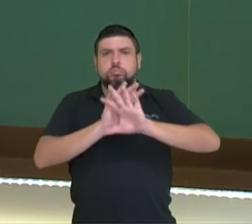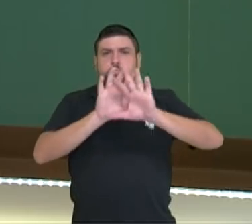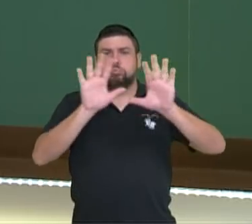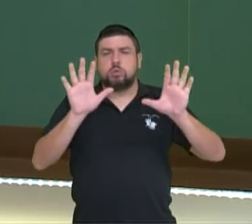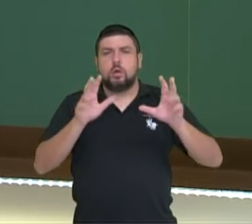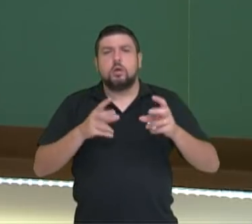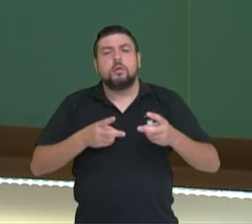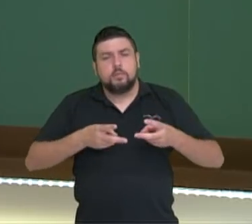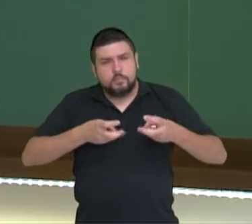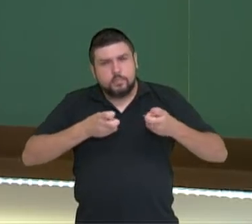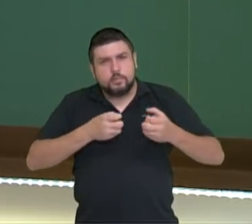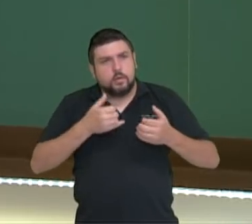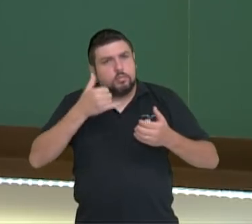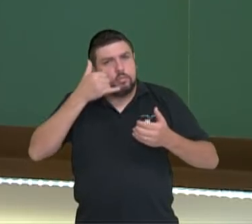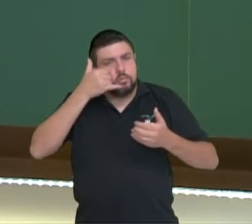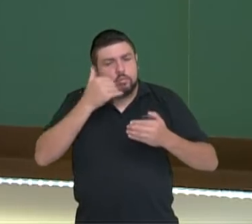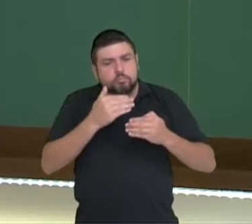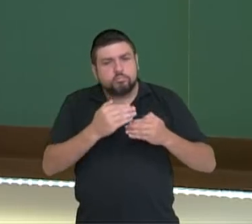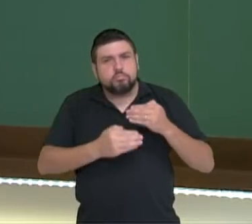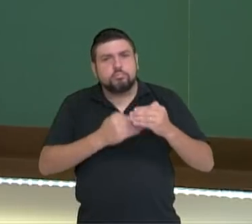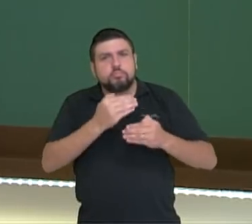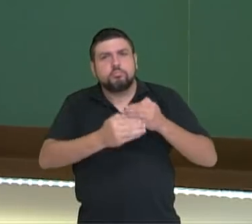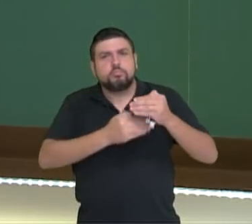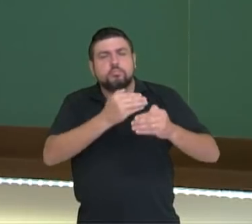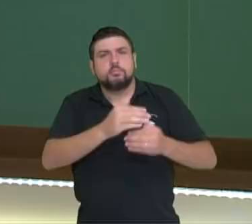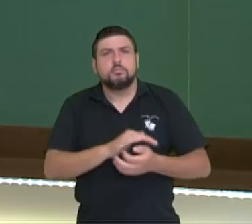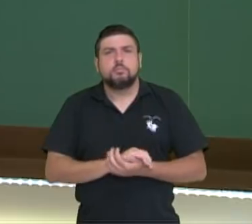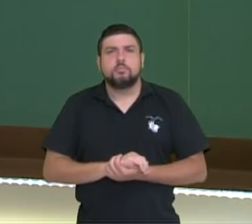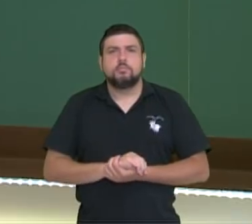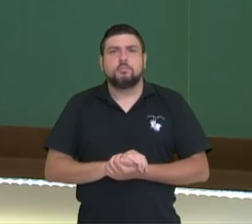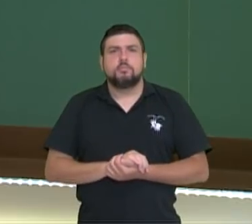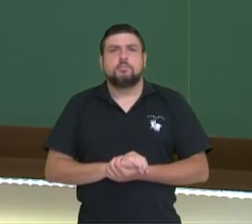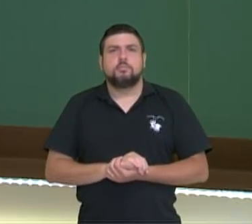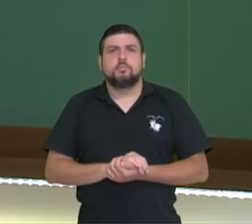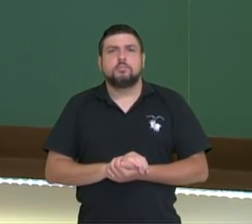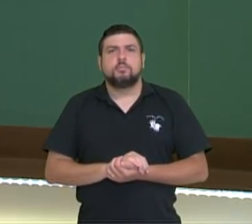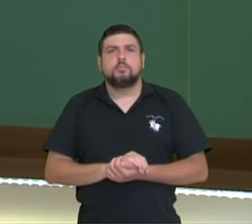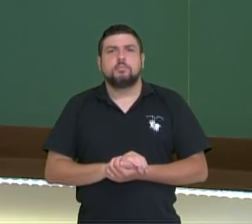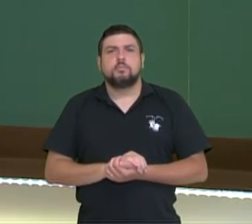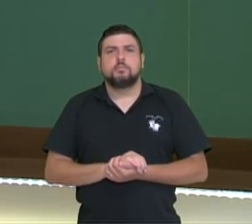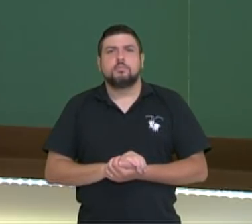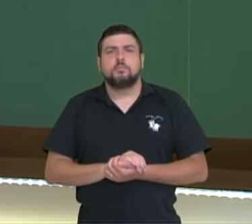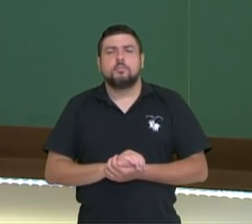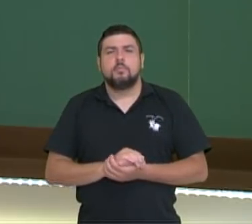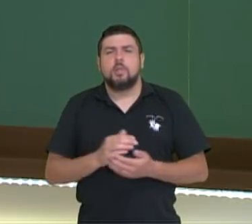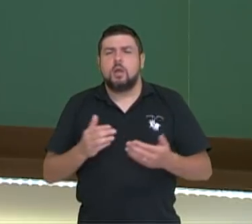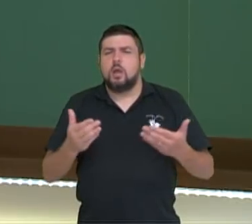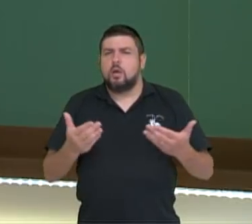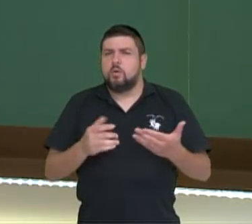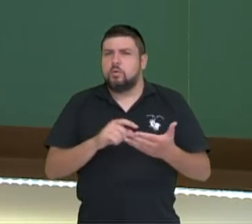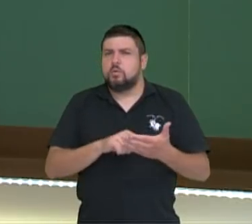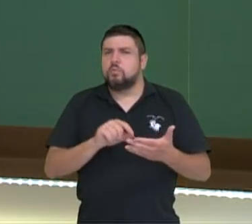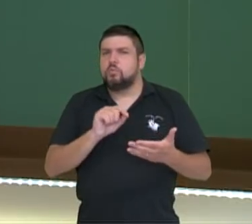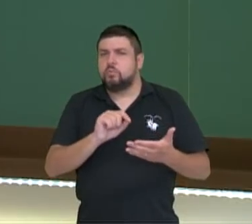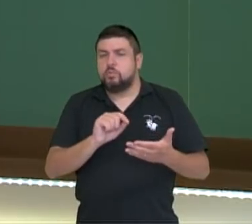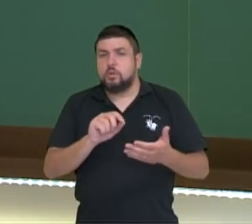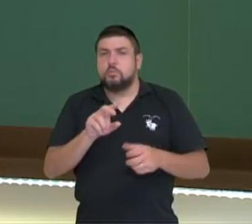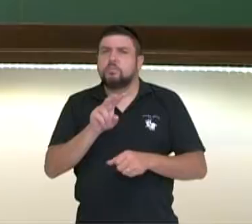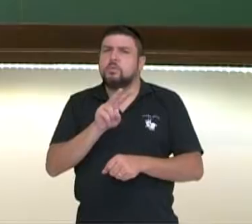esses dispositivos móveis, tá? Agora uma coisa interessante é os cuidados que nós temos que